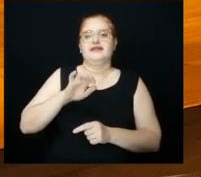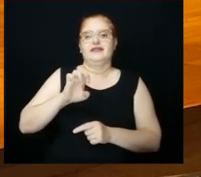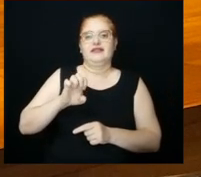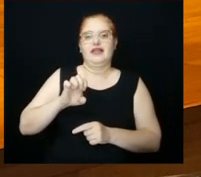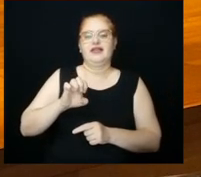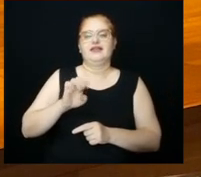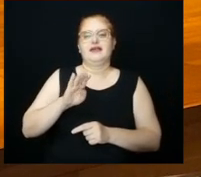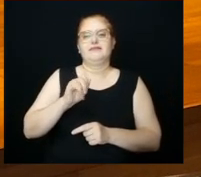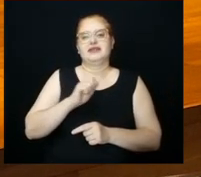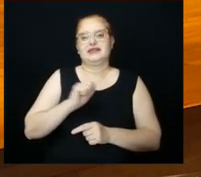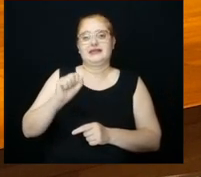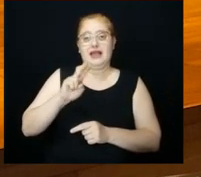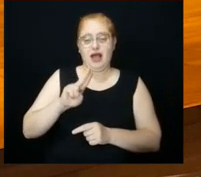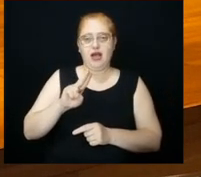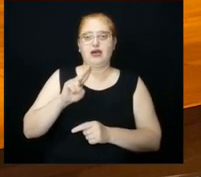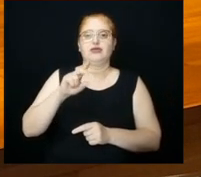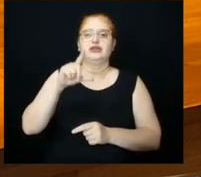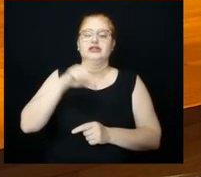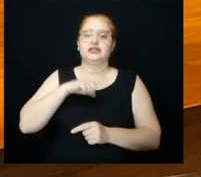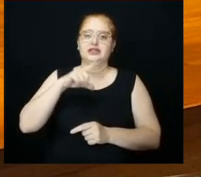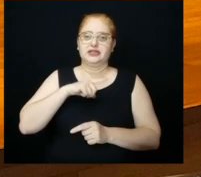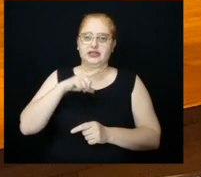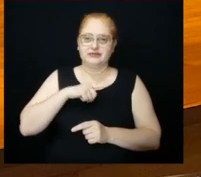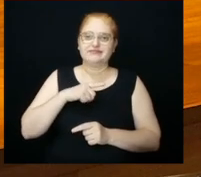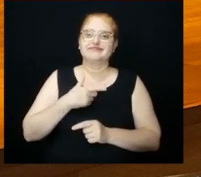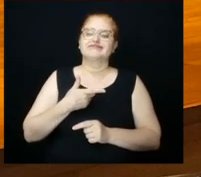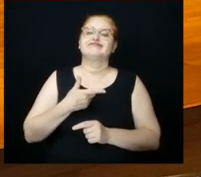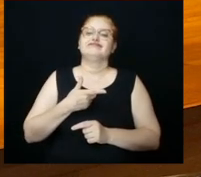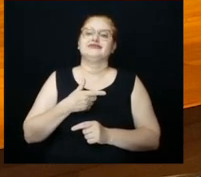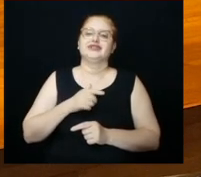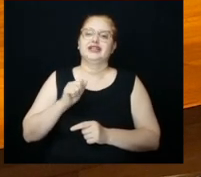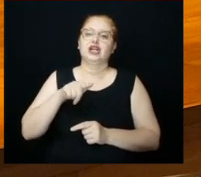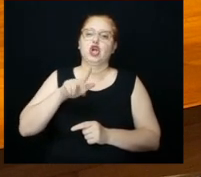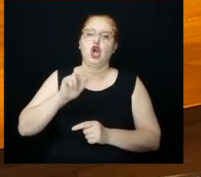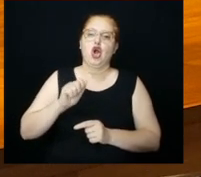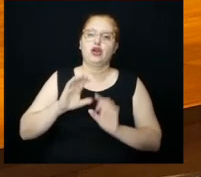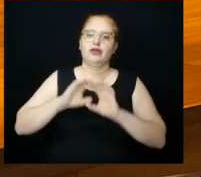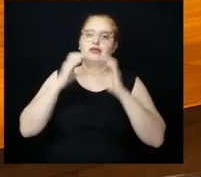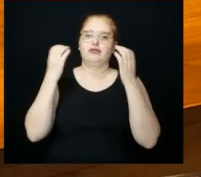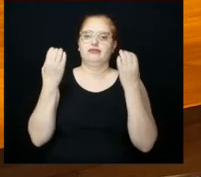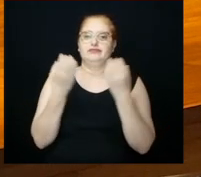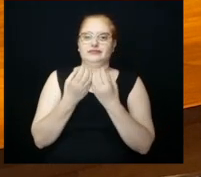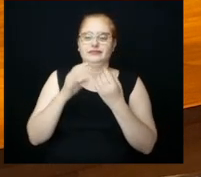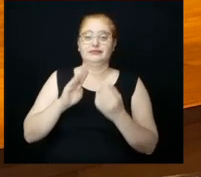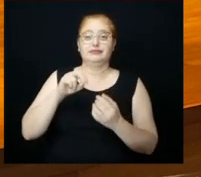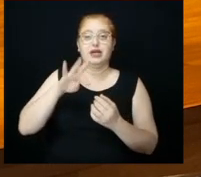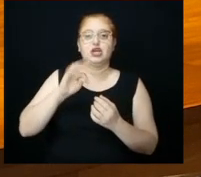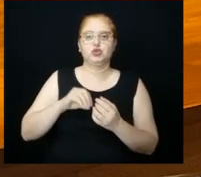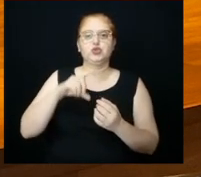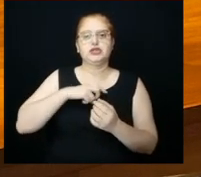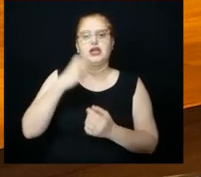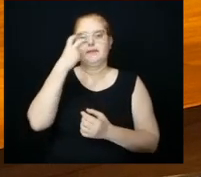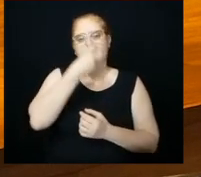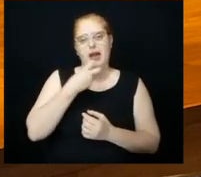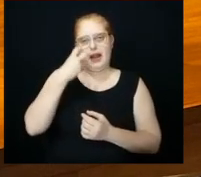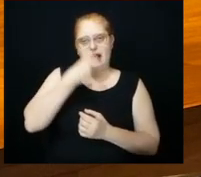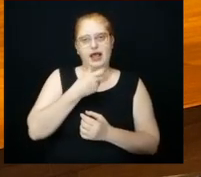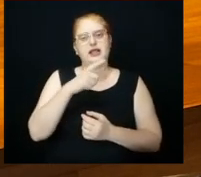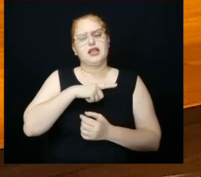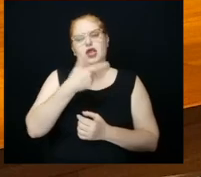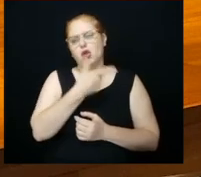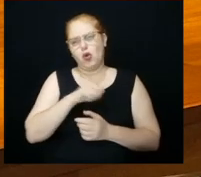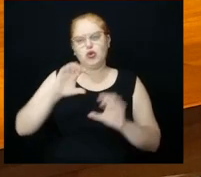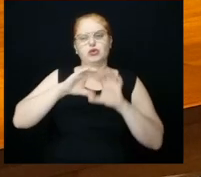Angola e Moçambique, que tem uma população banto muito forte e que tem essa questão da oralidade, né, e não só banto, né, mas